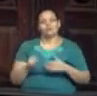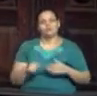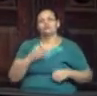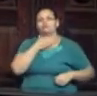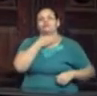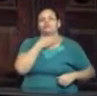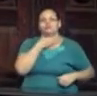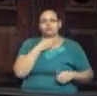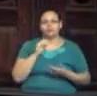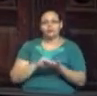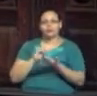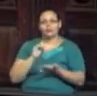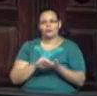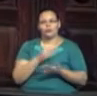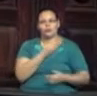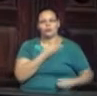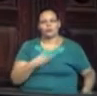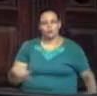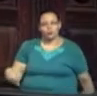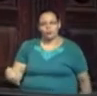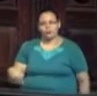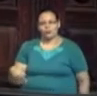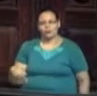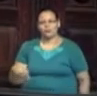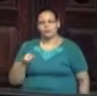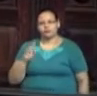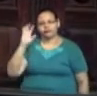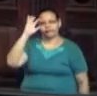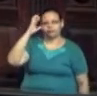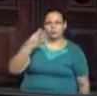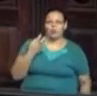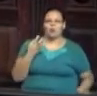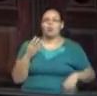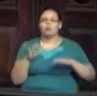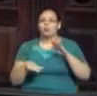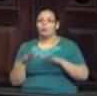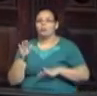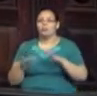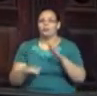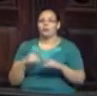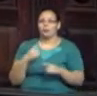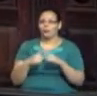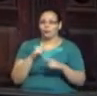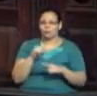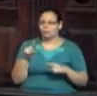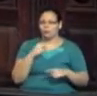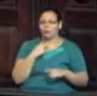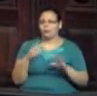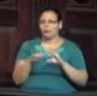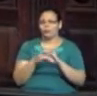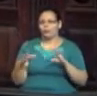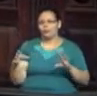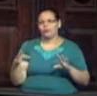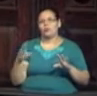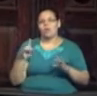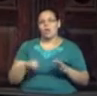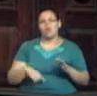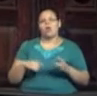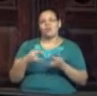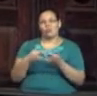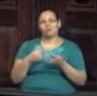com o governo para permitir uma saída. Ao mesmo tempo que não podemos permitir que a